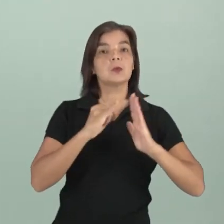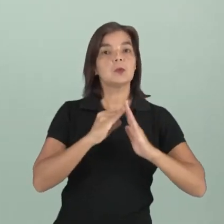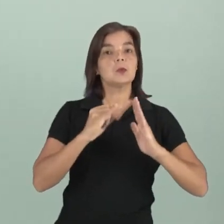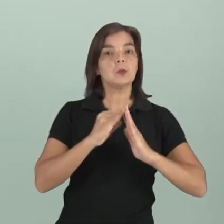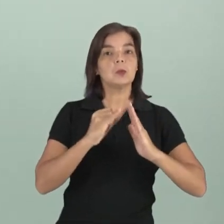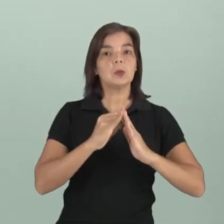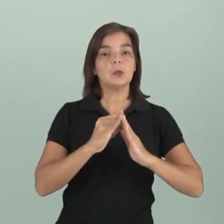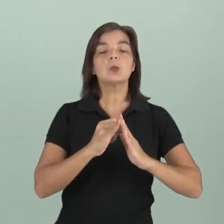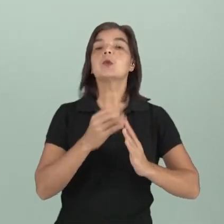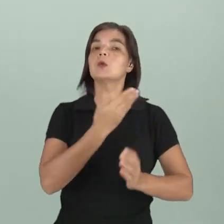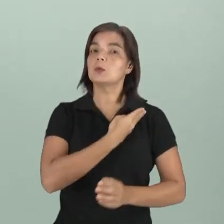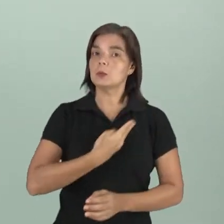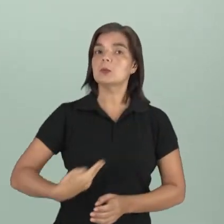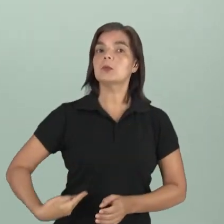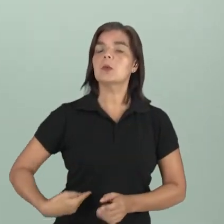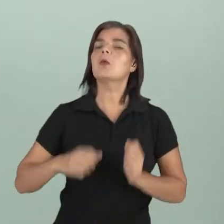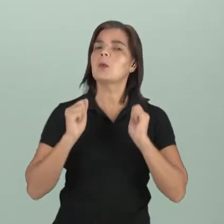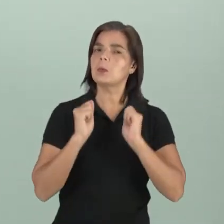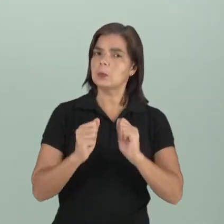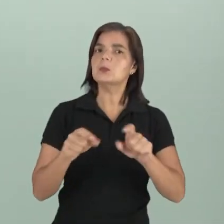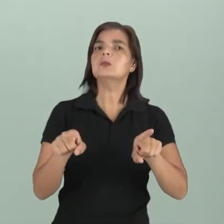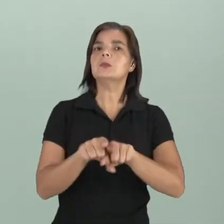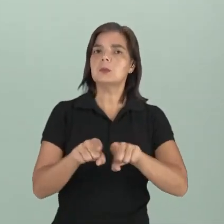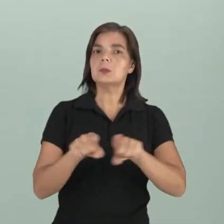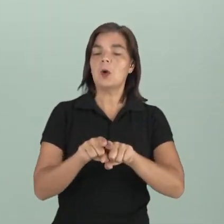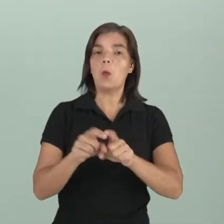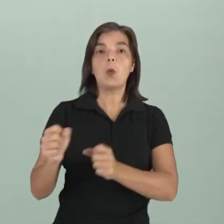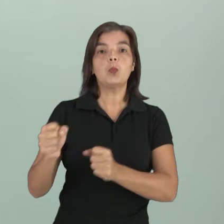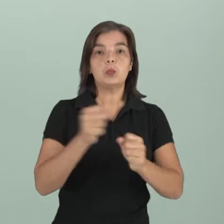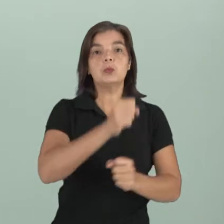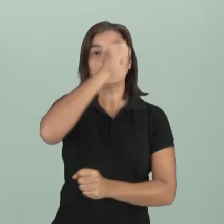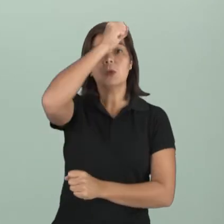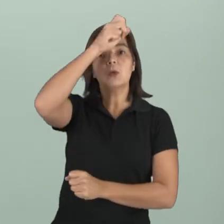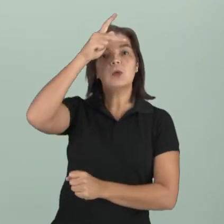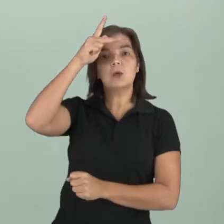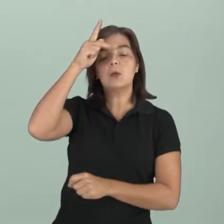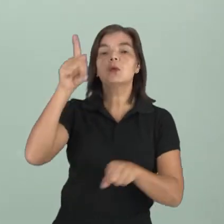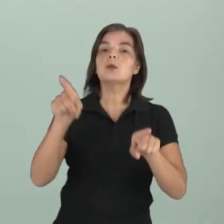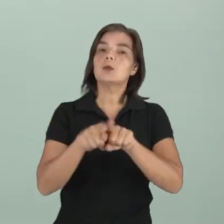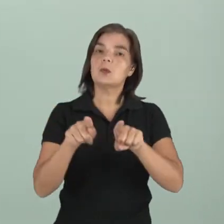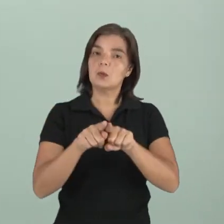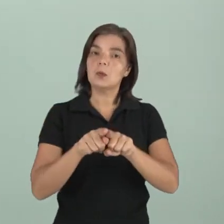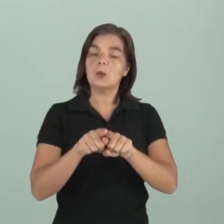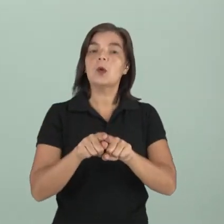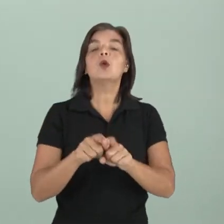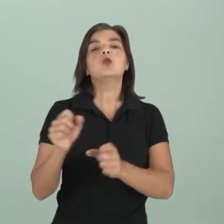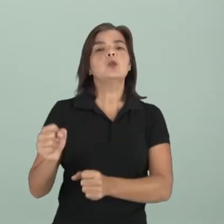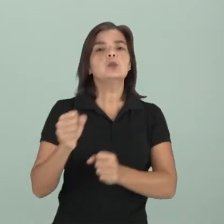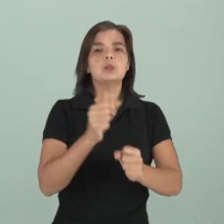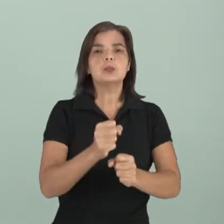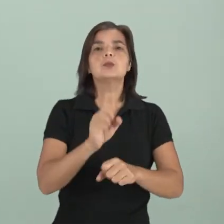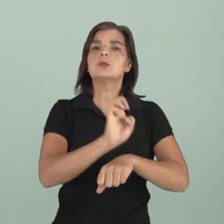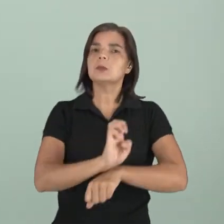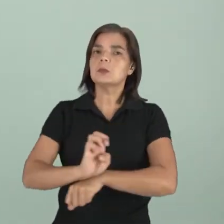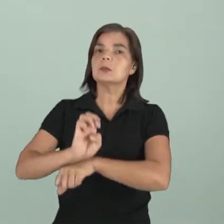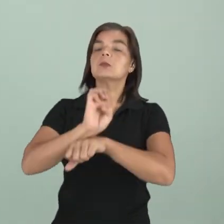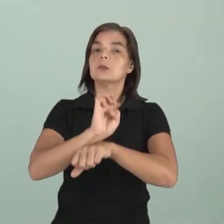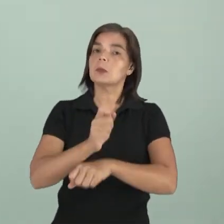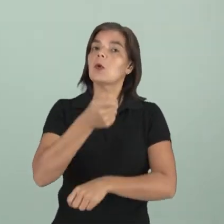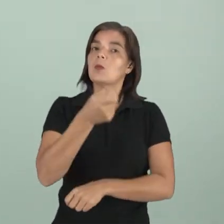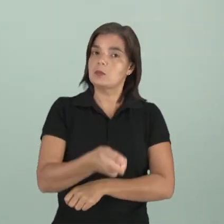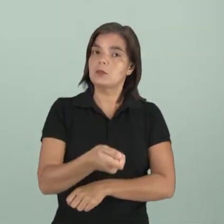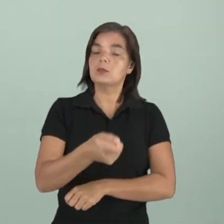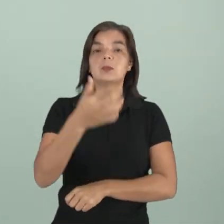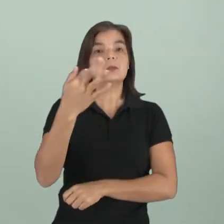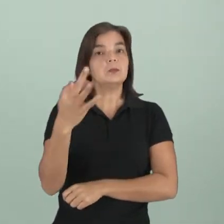instituições públicas. Eu posso exigir do poder municipal, eu posso exigir do poder estadual, eu posso exigir